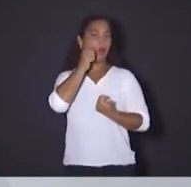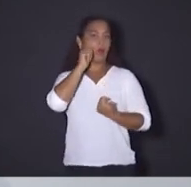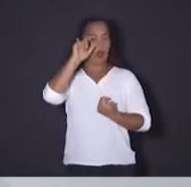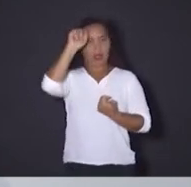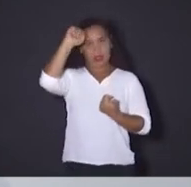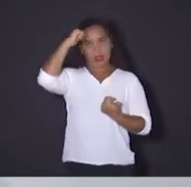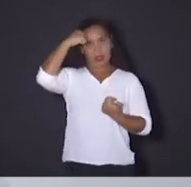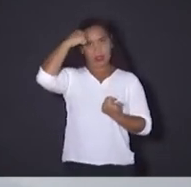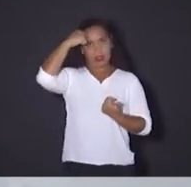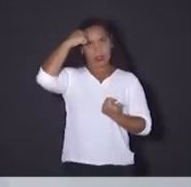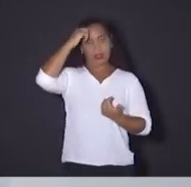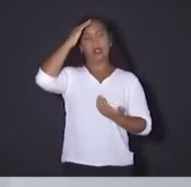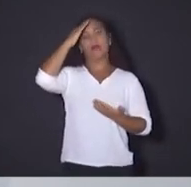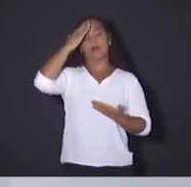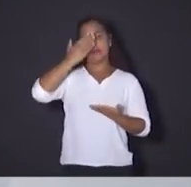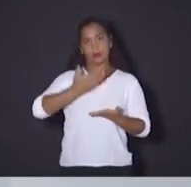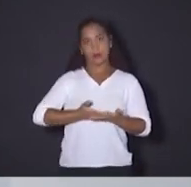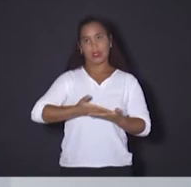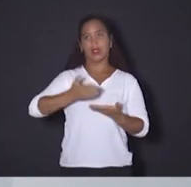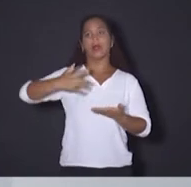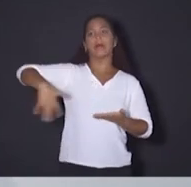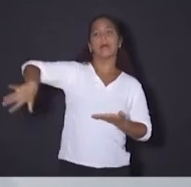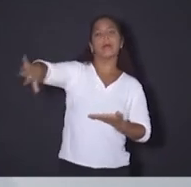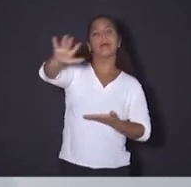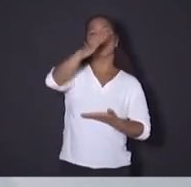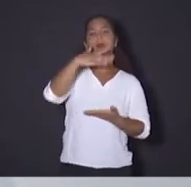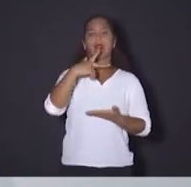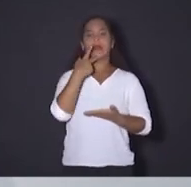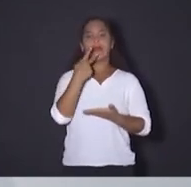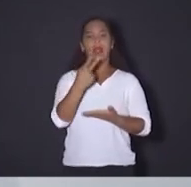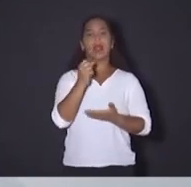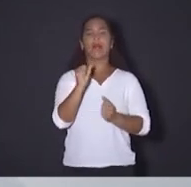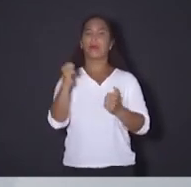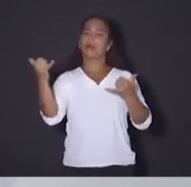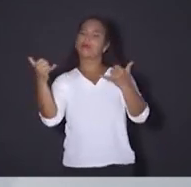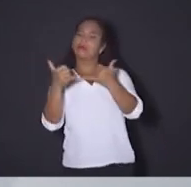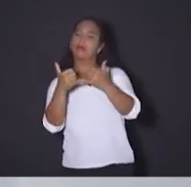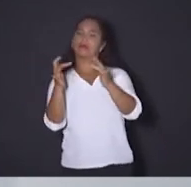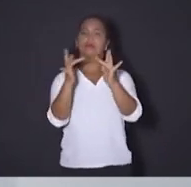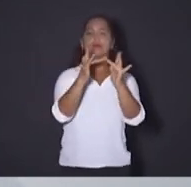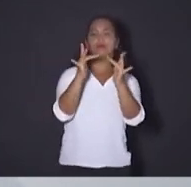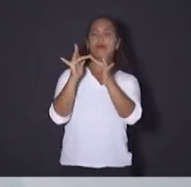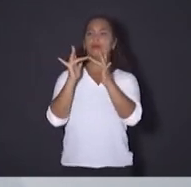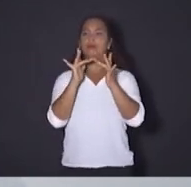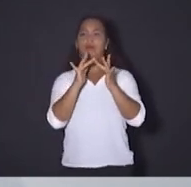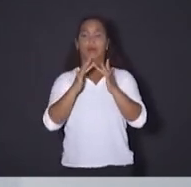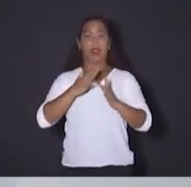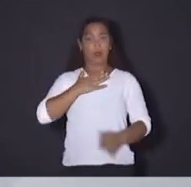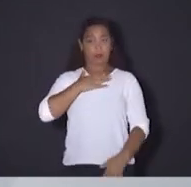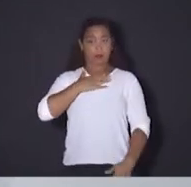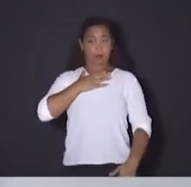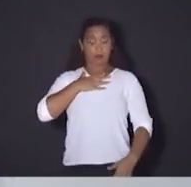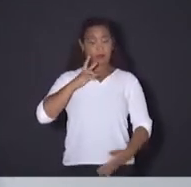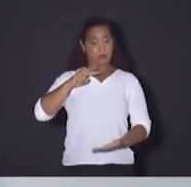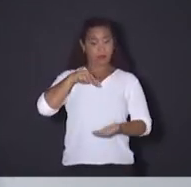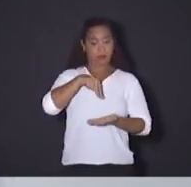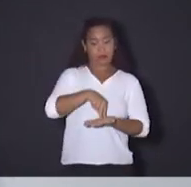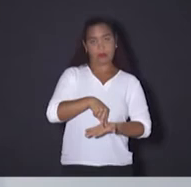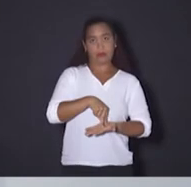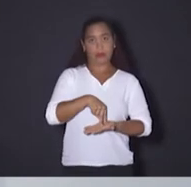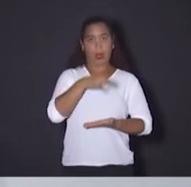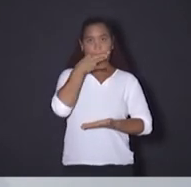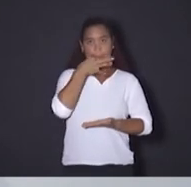acredito muito que diante do que as pessoas falam a gente pode fazer reflexões e cada um pensar o seu lugar então vou falar do meu lugar de fala como